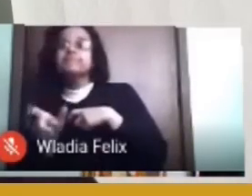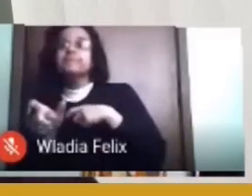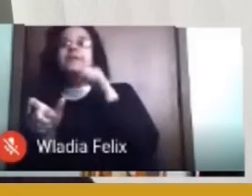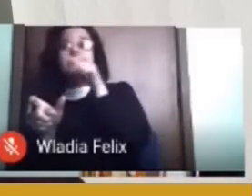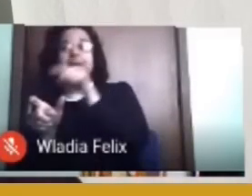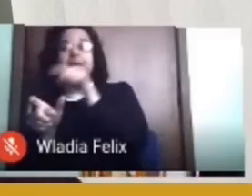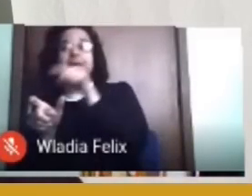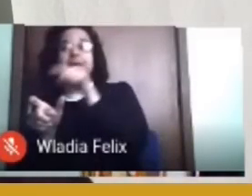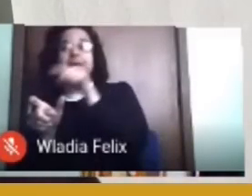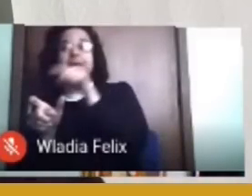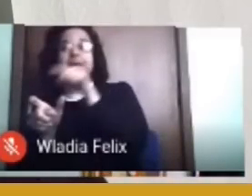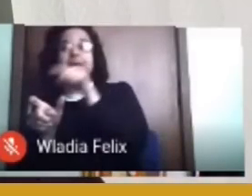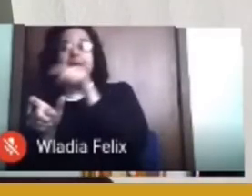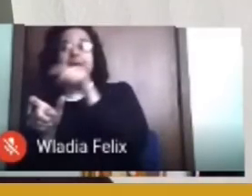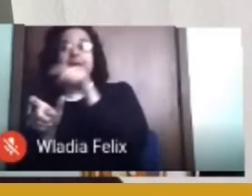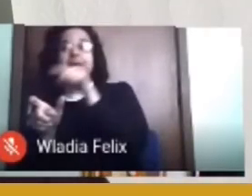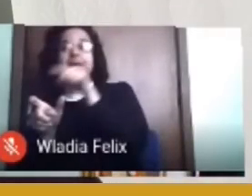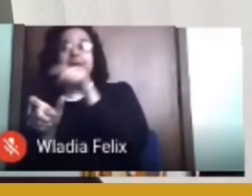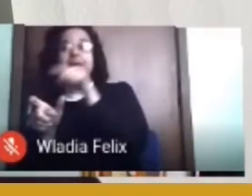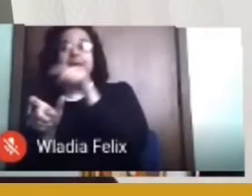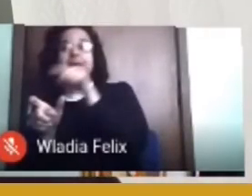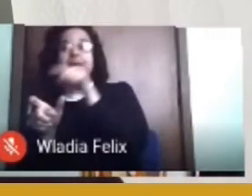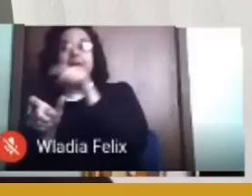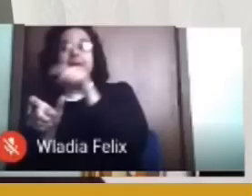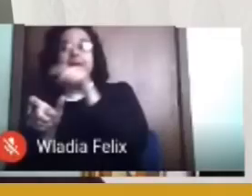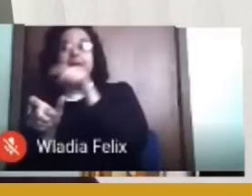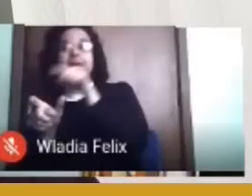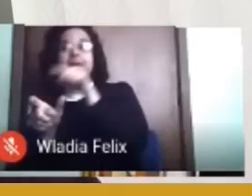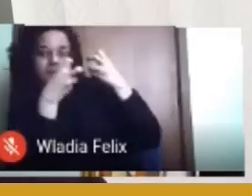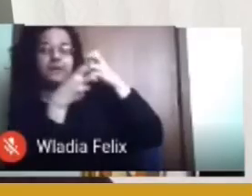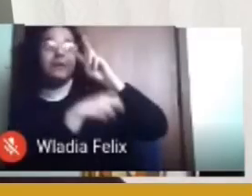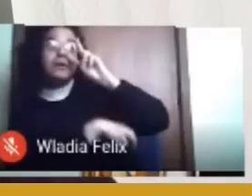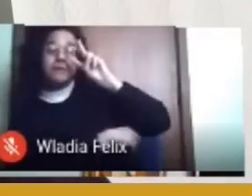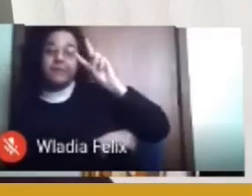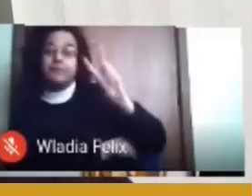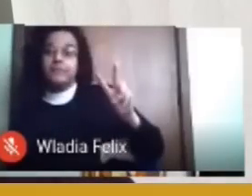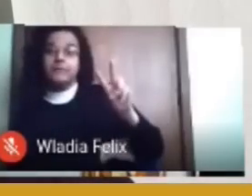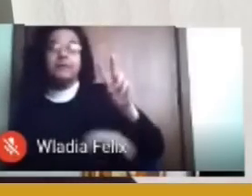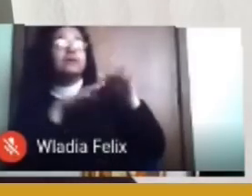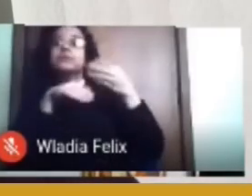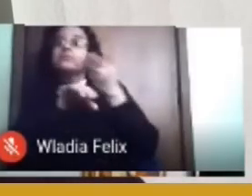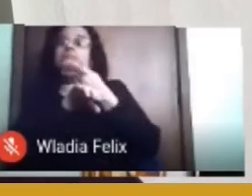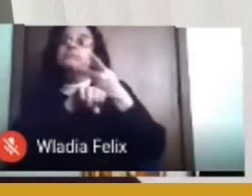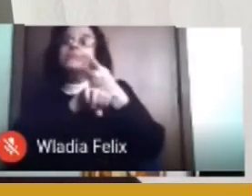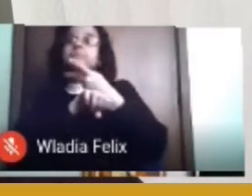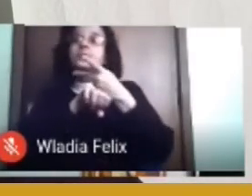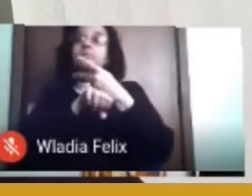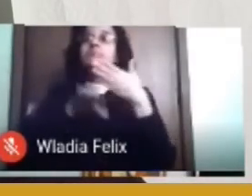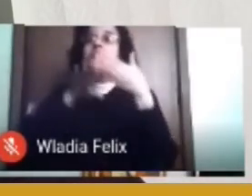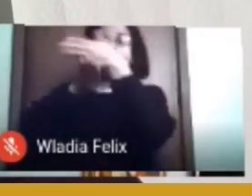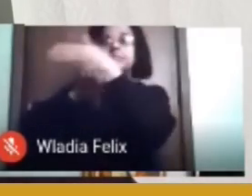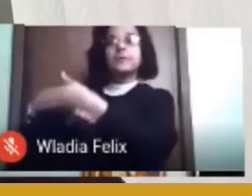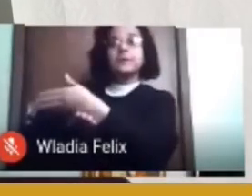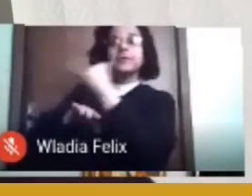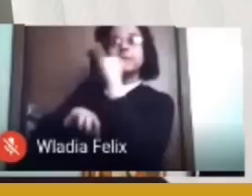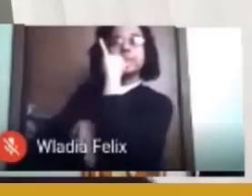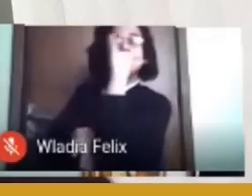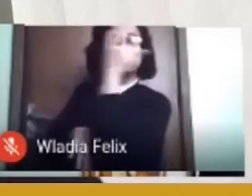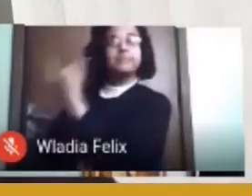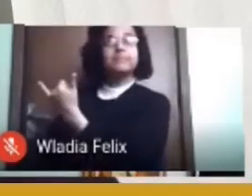não procura um órgão, um conselho que possa estar notificando. Então, só queria complementar essa fala